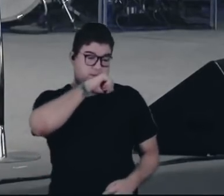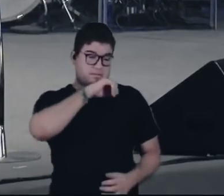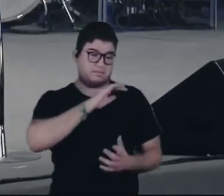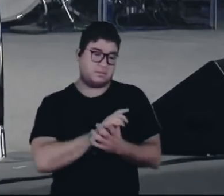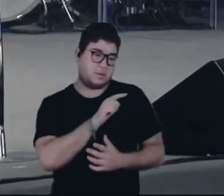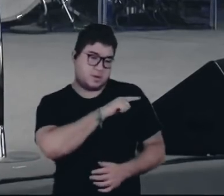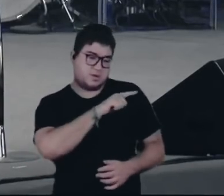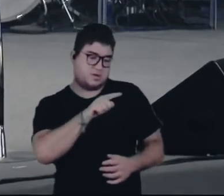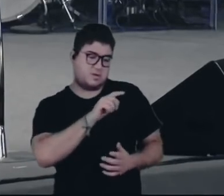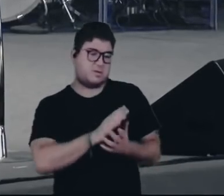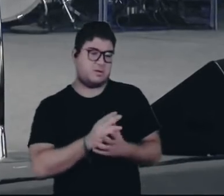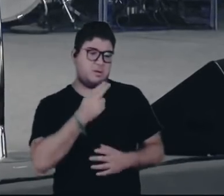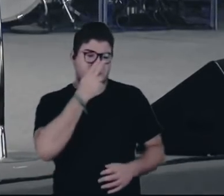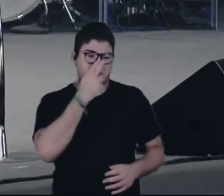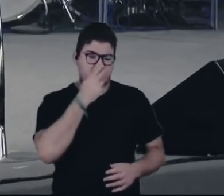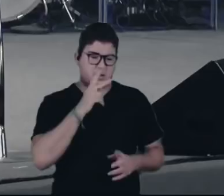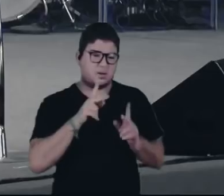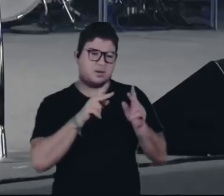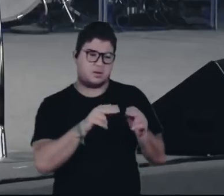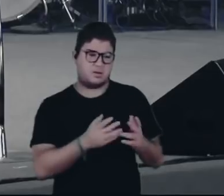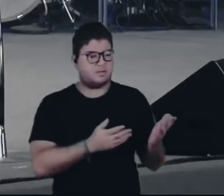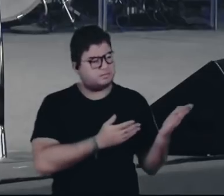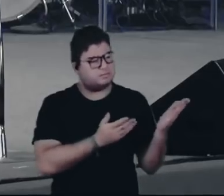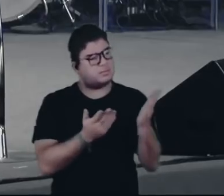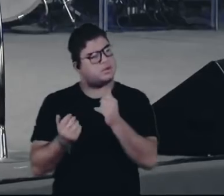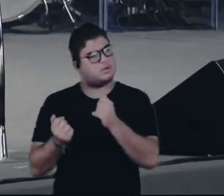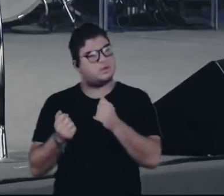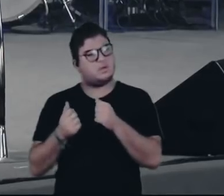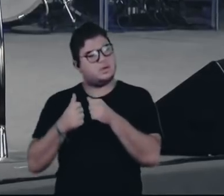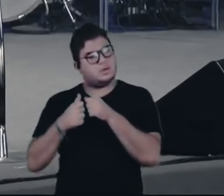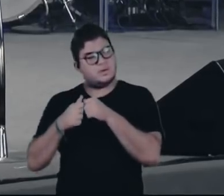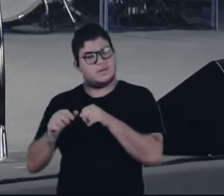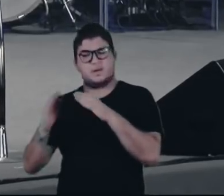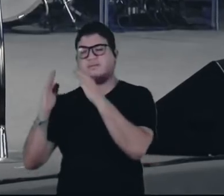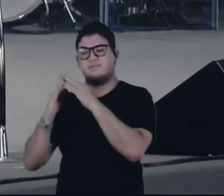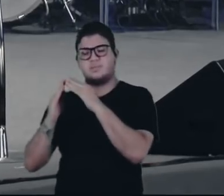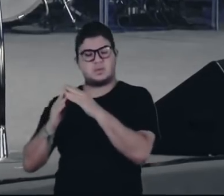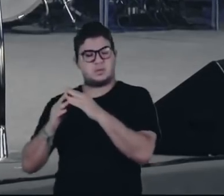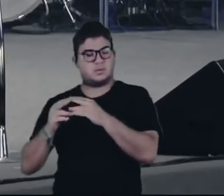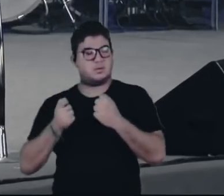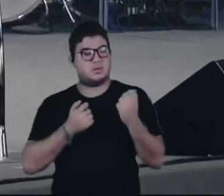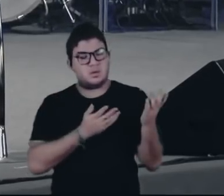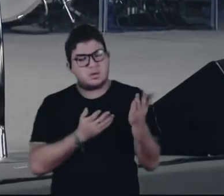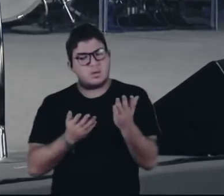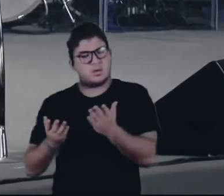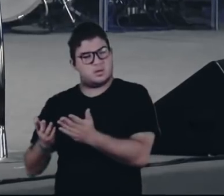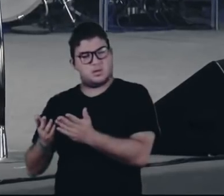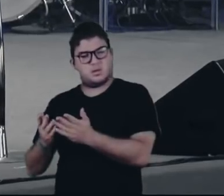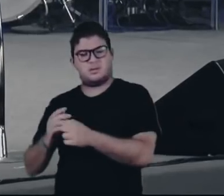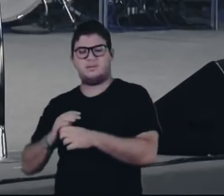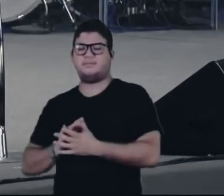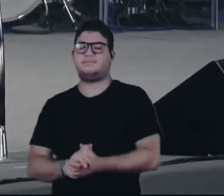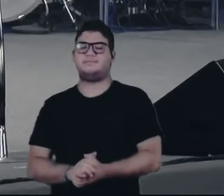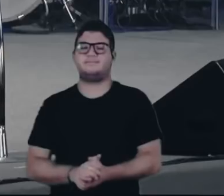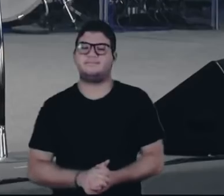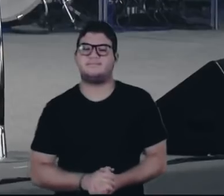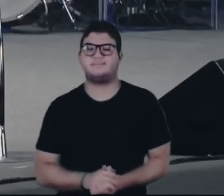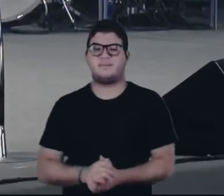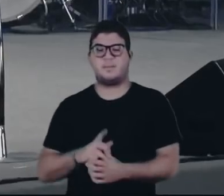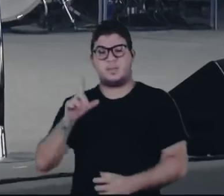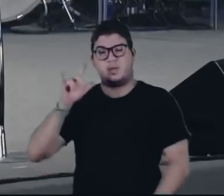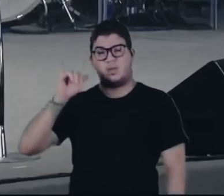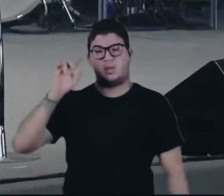no Senhor, venham ficar em minha casa e nos convencer. Vê,